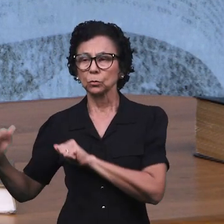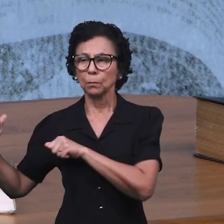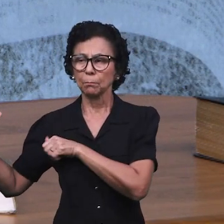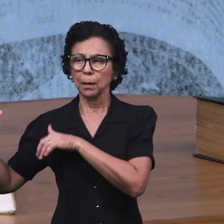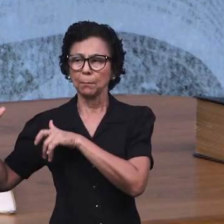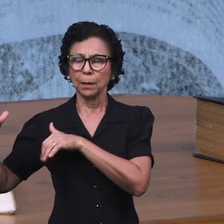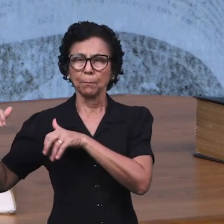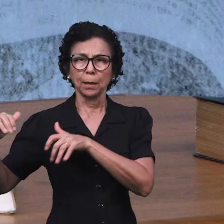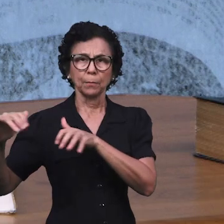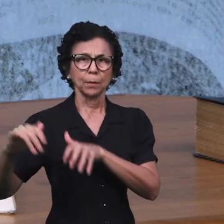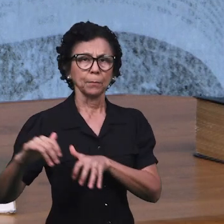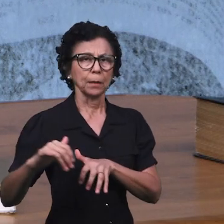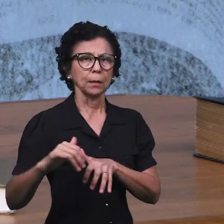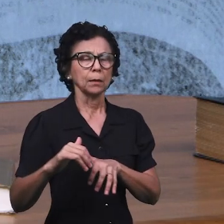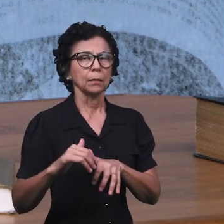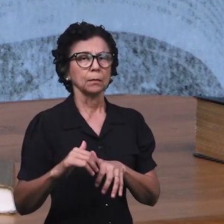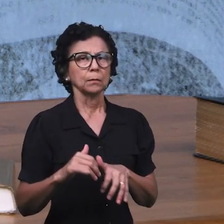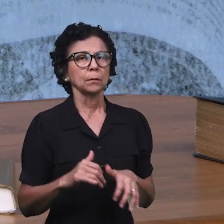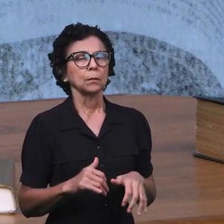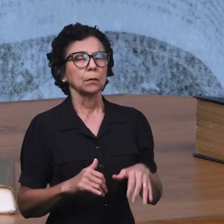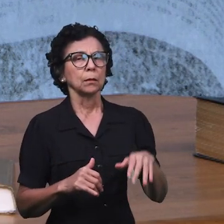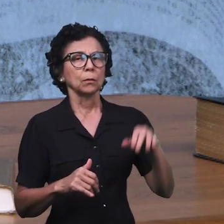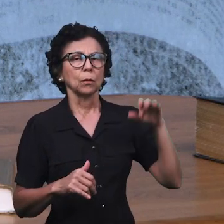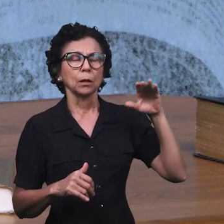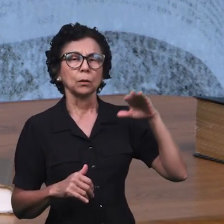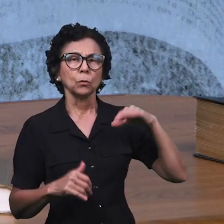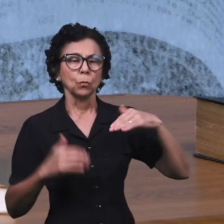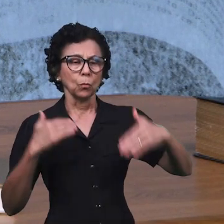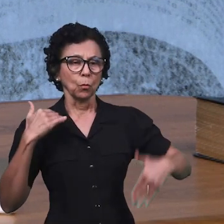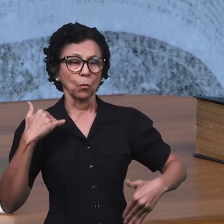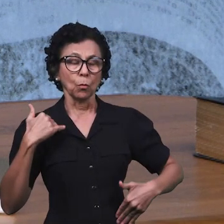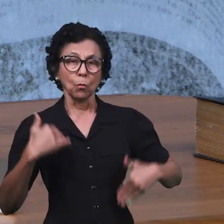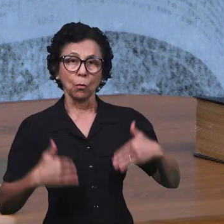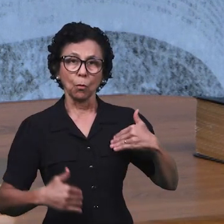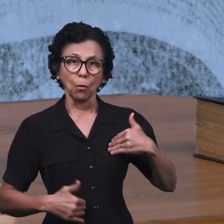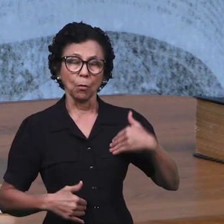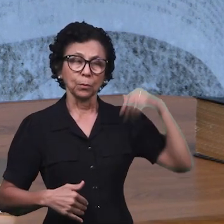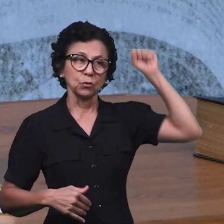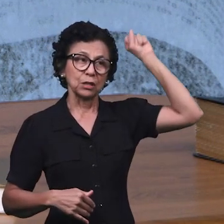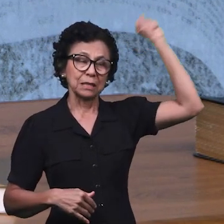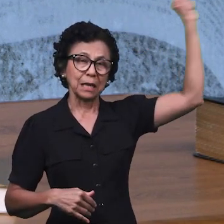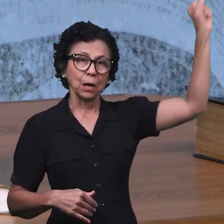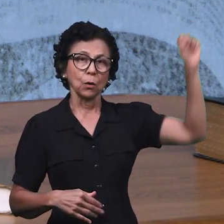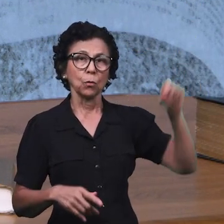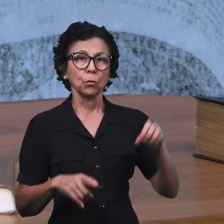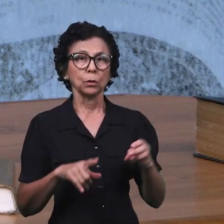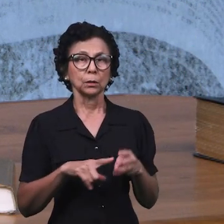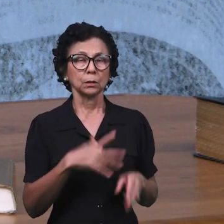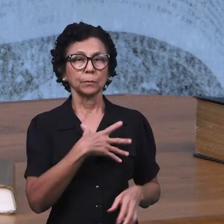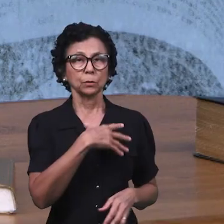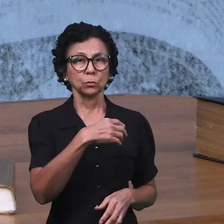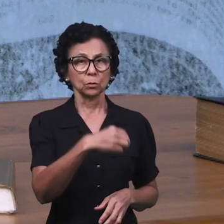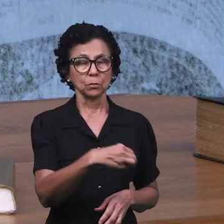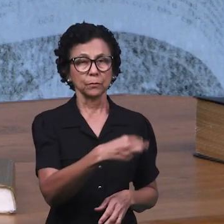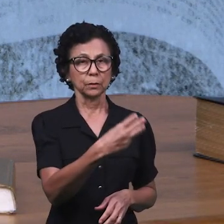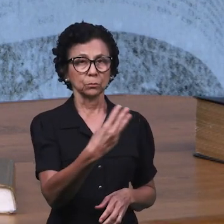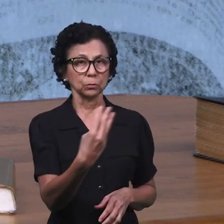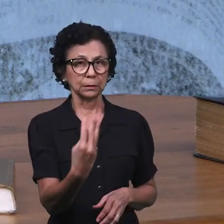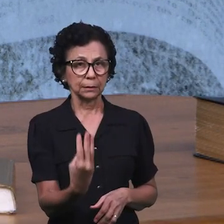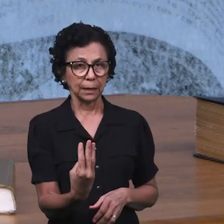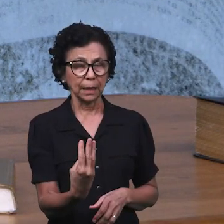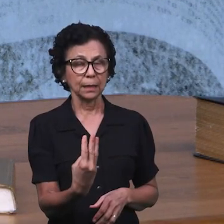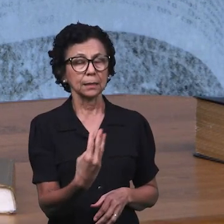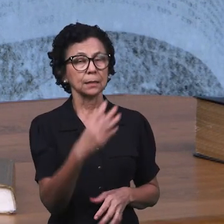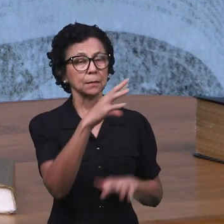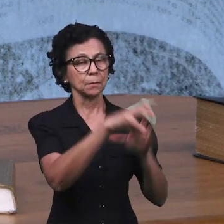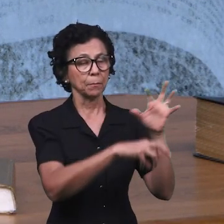os corpos de seus filhos do muro de Bet-San e, vindo a Jabes, os queimaram. E